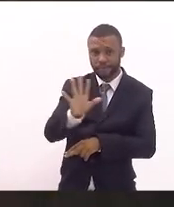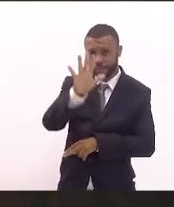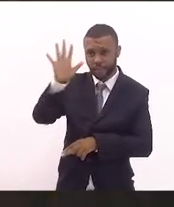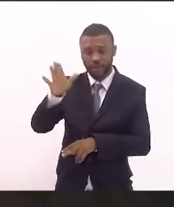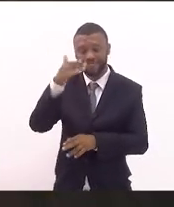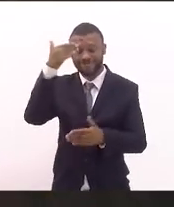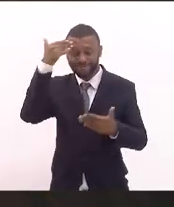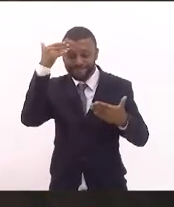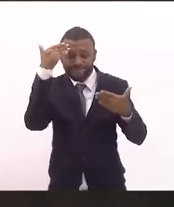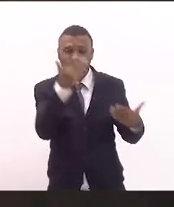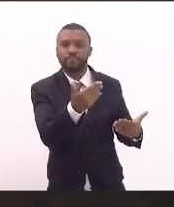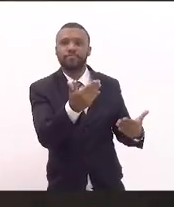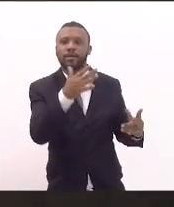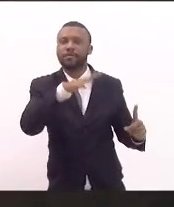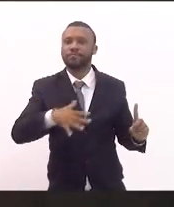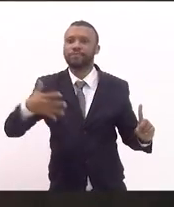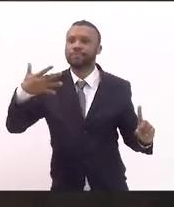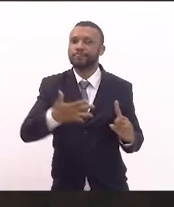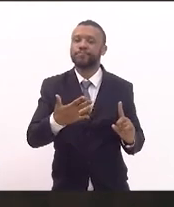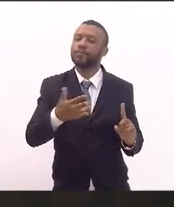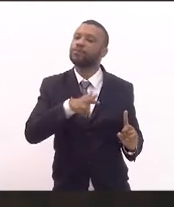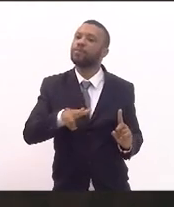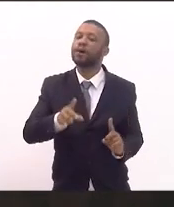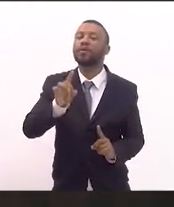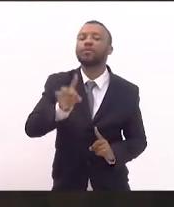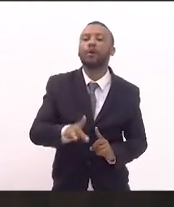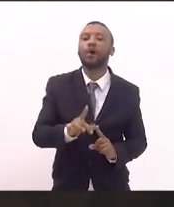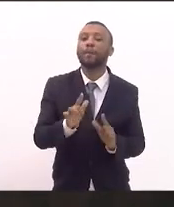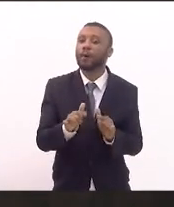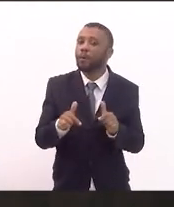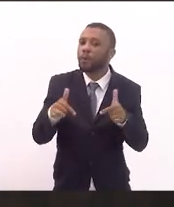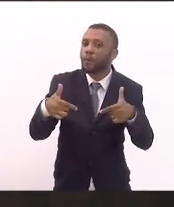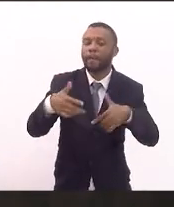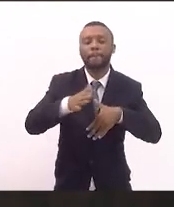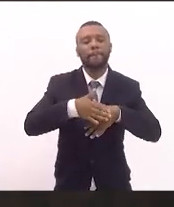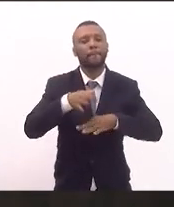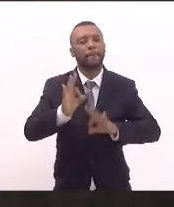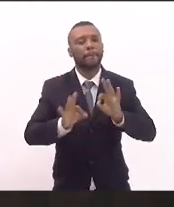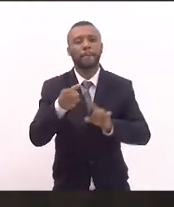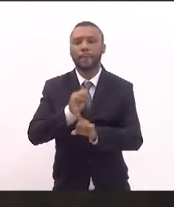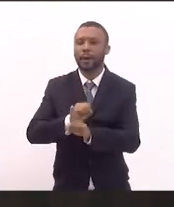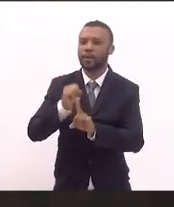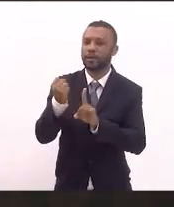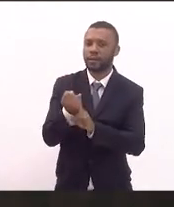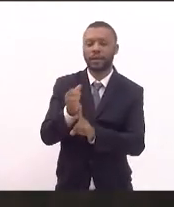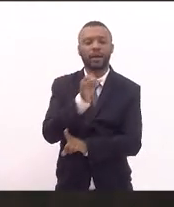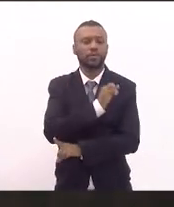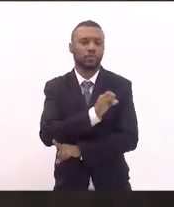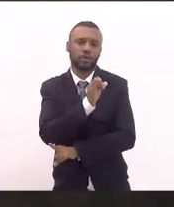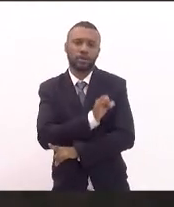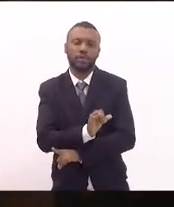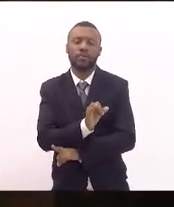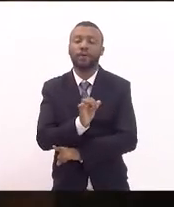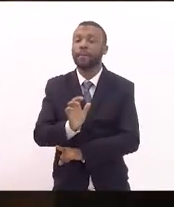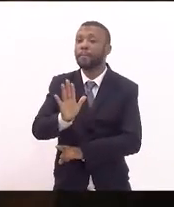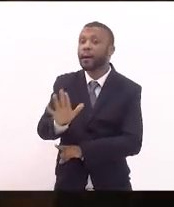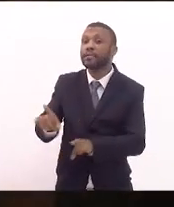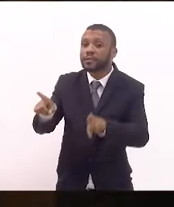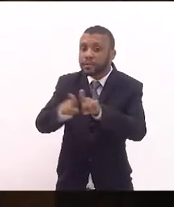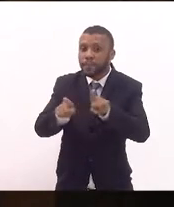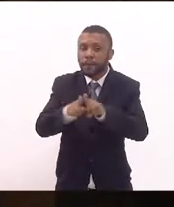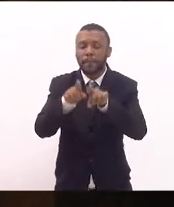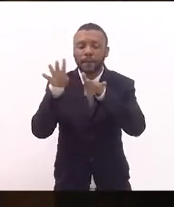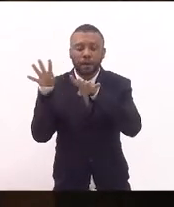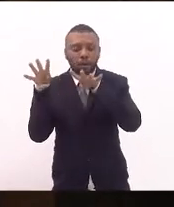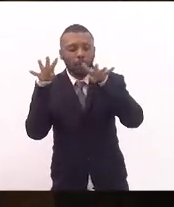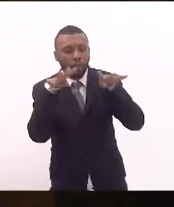a Paula Mery, não só pelo que ela faz para a sociedade fluminense, mas também pela